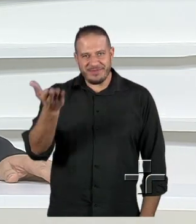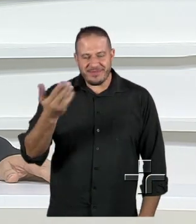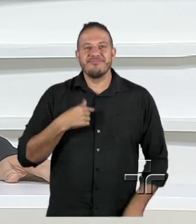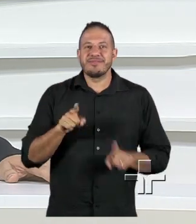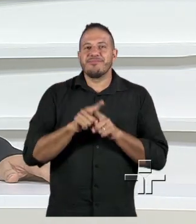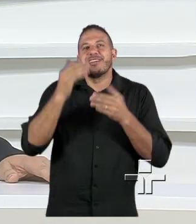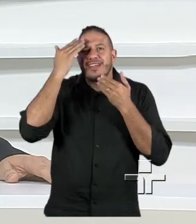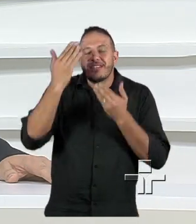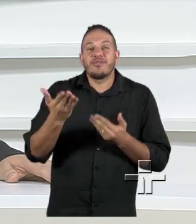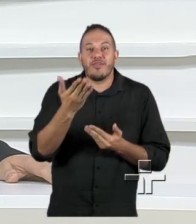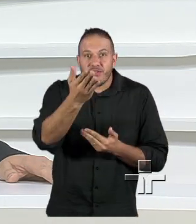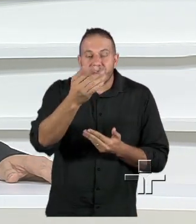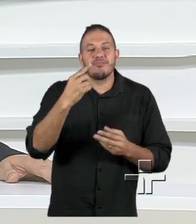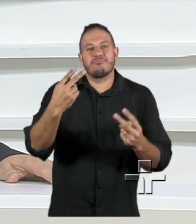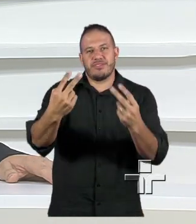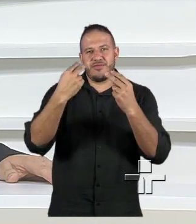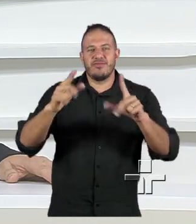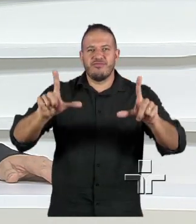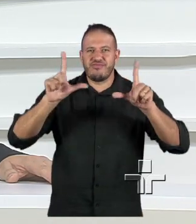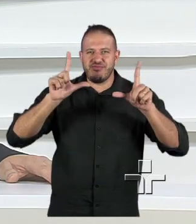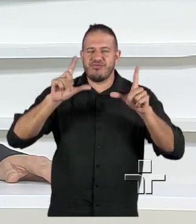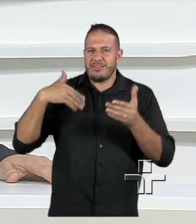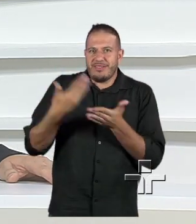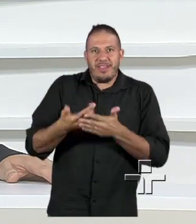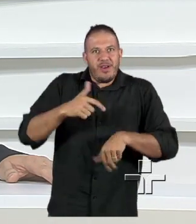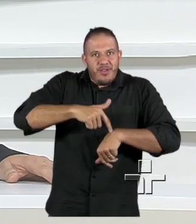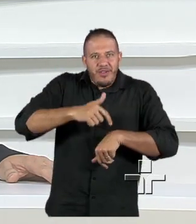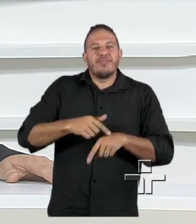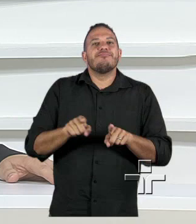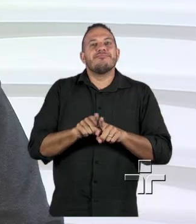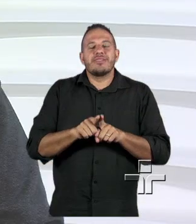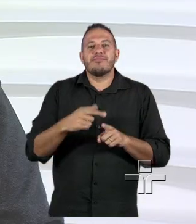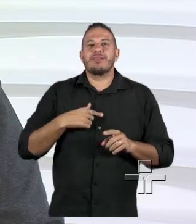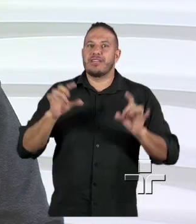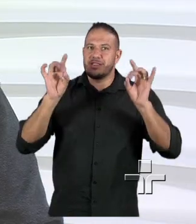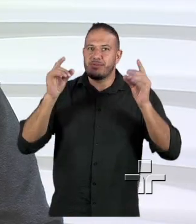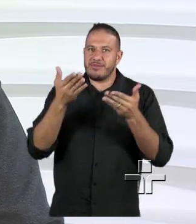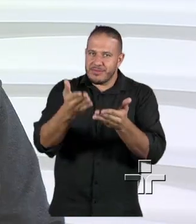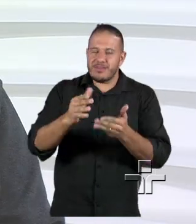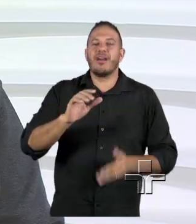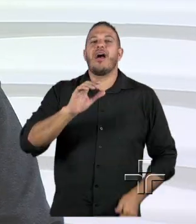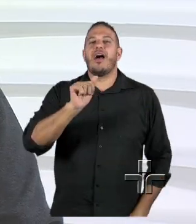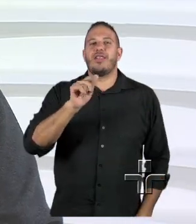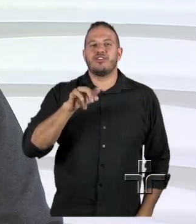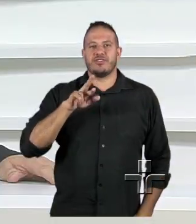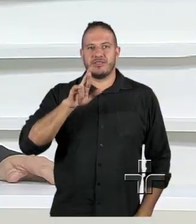Agradeço também a você que nos acompanhou até agora e especialmente ao Alexandre